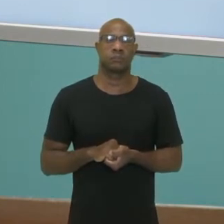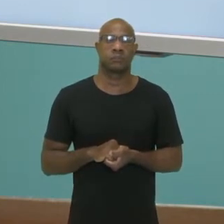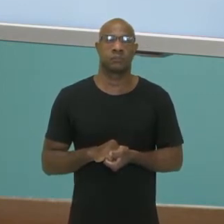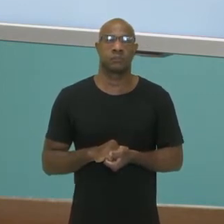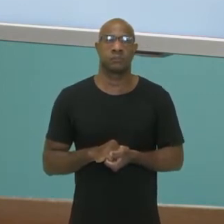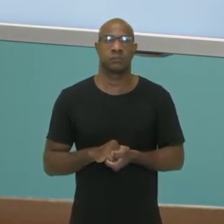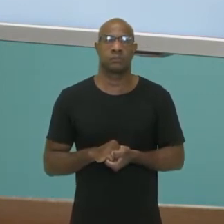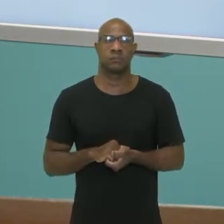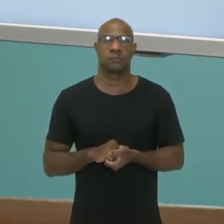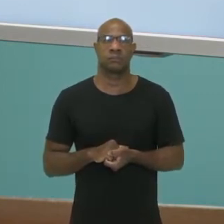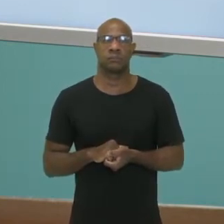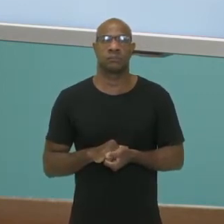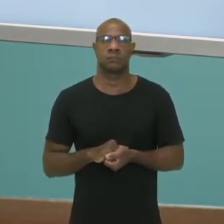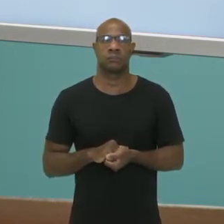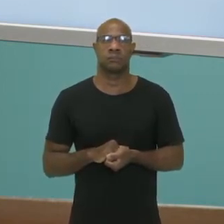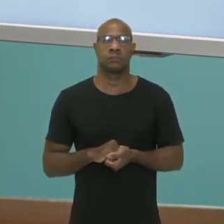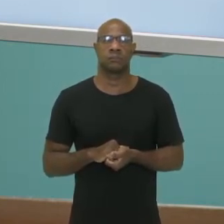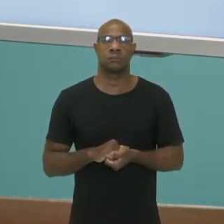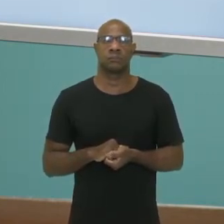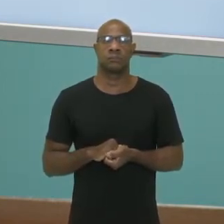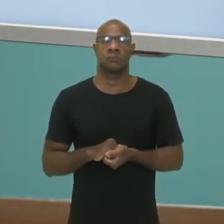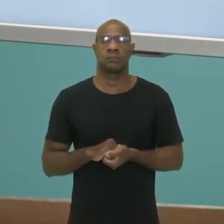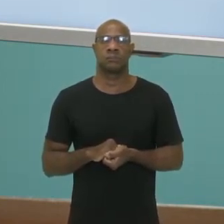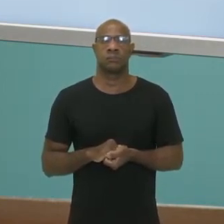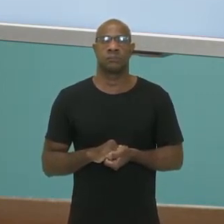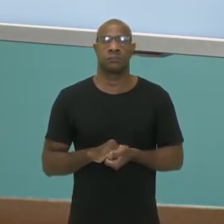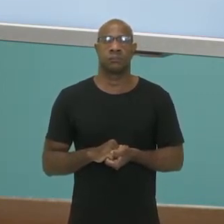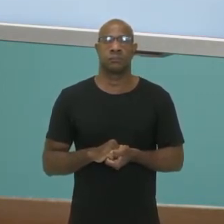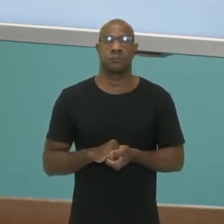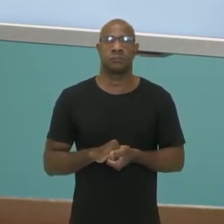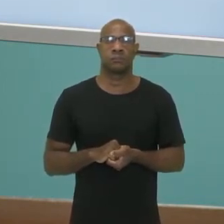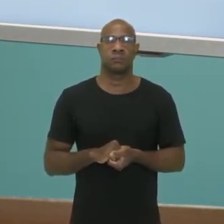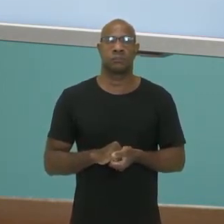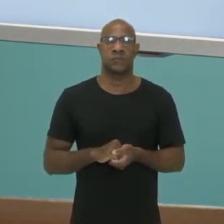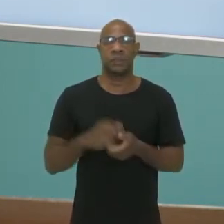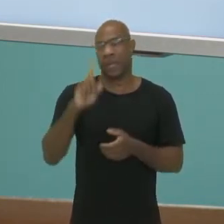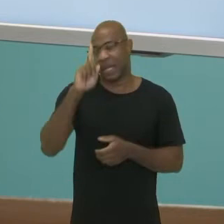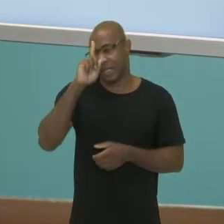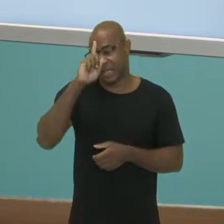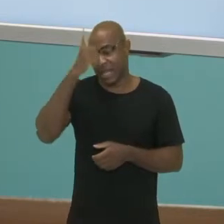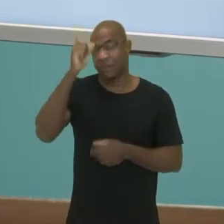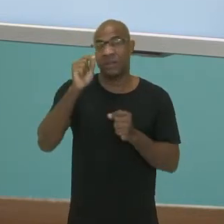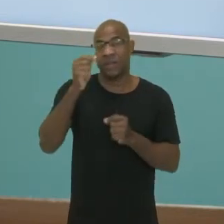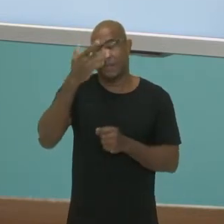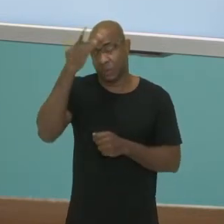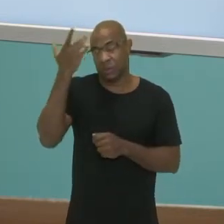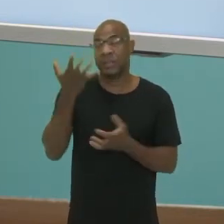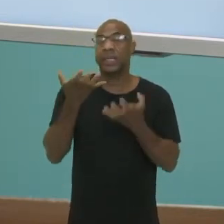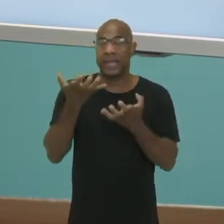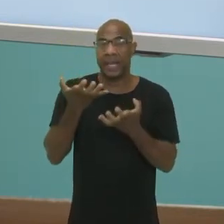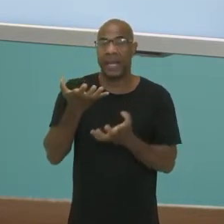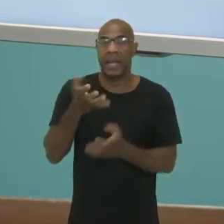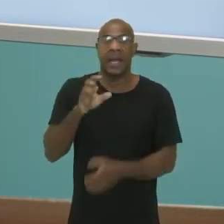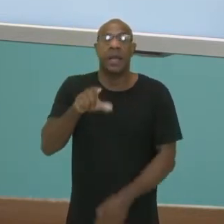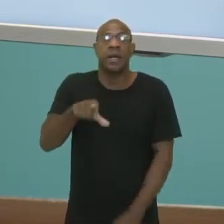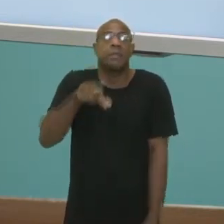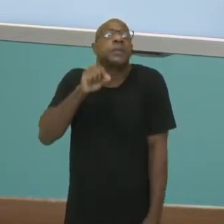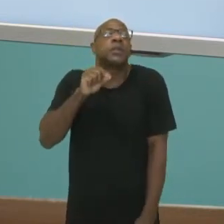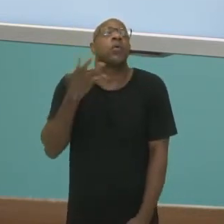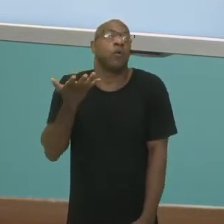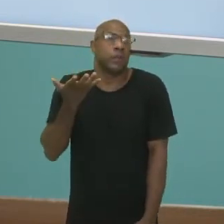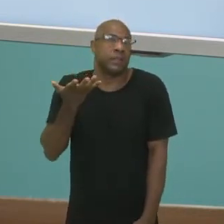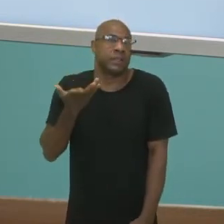papá e a mi mamá. Esse eu quero é uma ideia daquilo que a pessoa quer, né? Uma preferência. Por agora me gustan